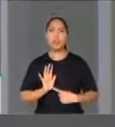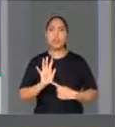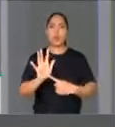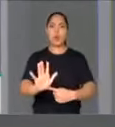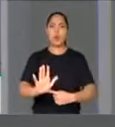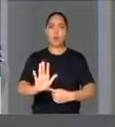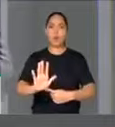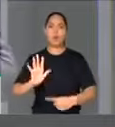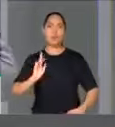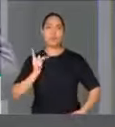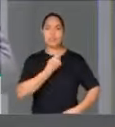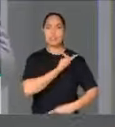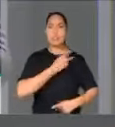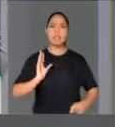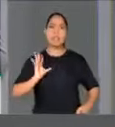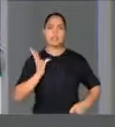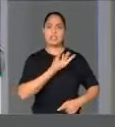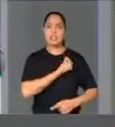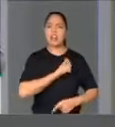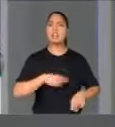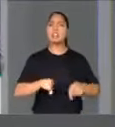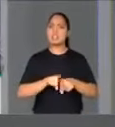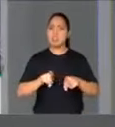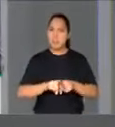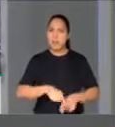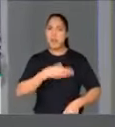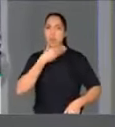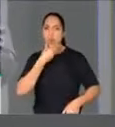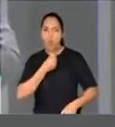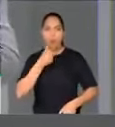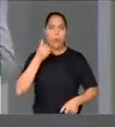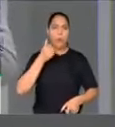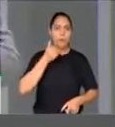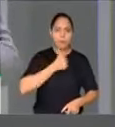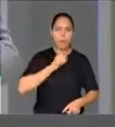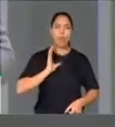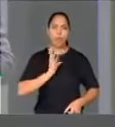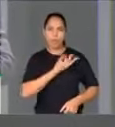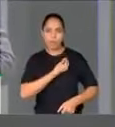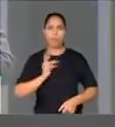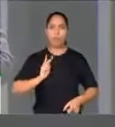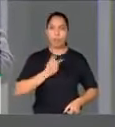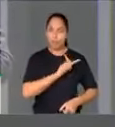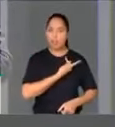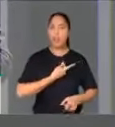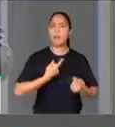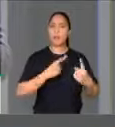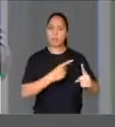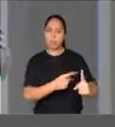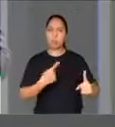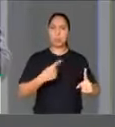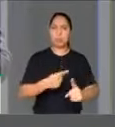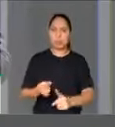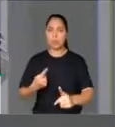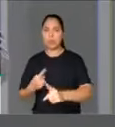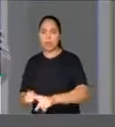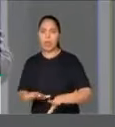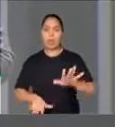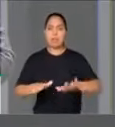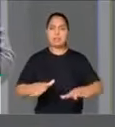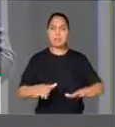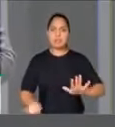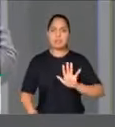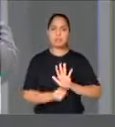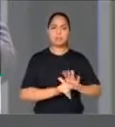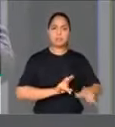e das transexuais e dos homens transexuais que, por conta de toda uma perseguição da sua expressão e